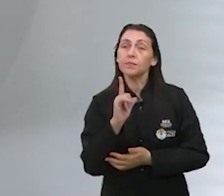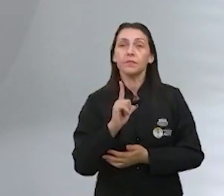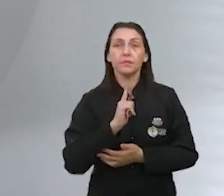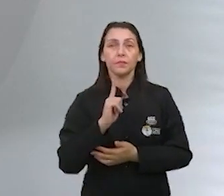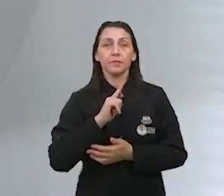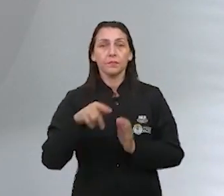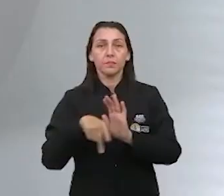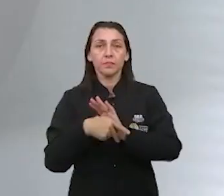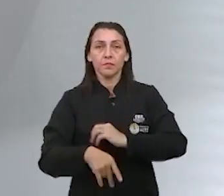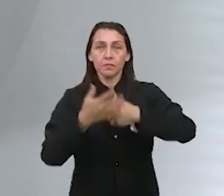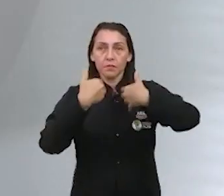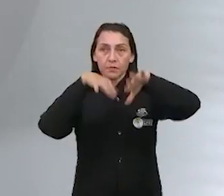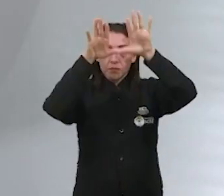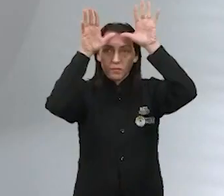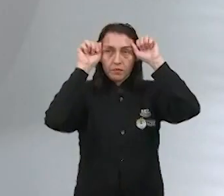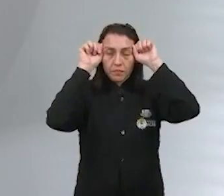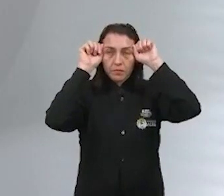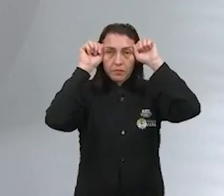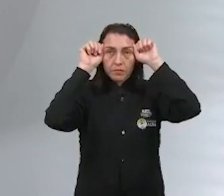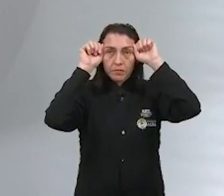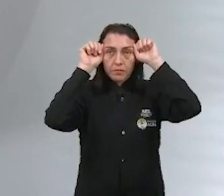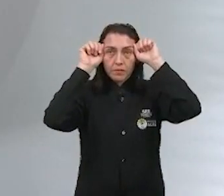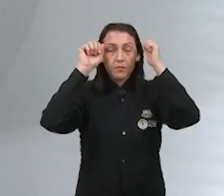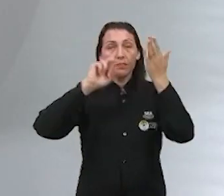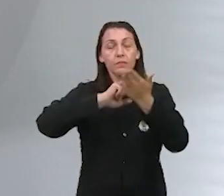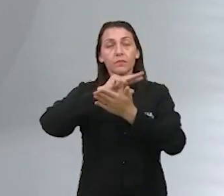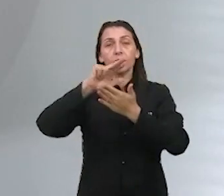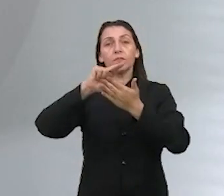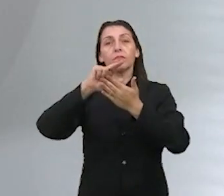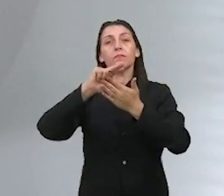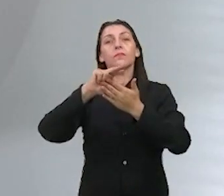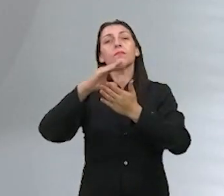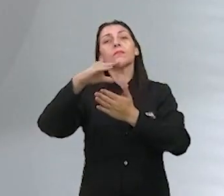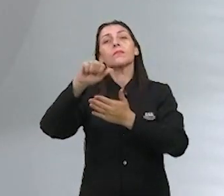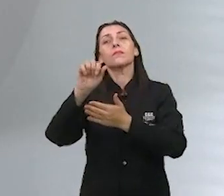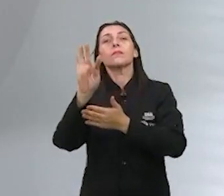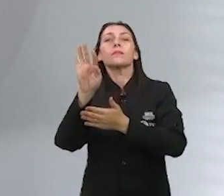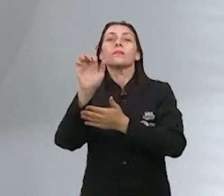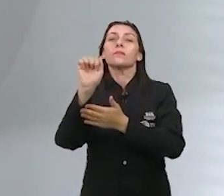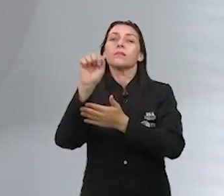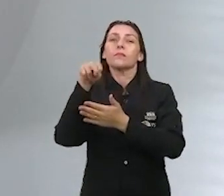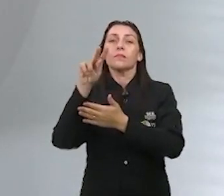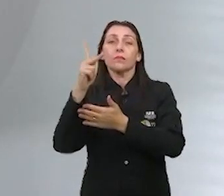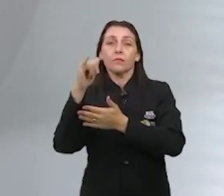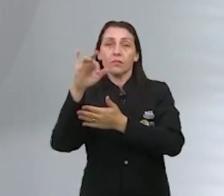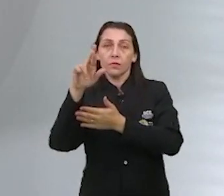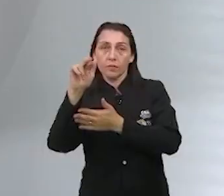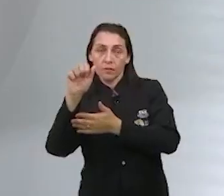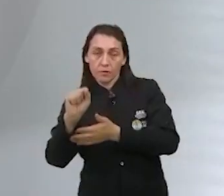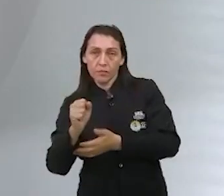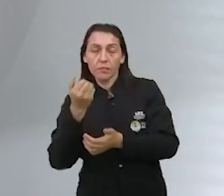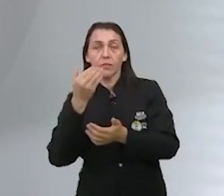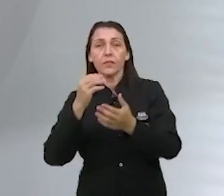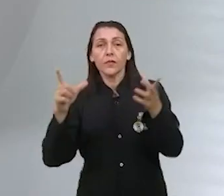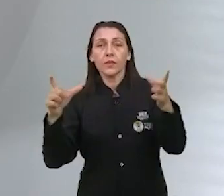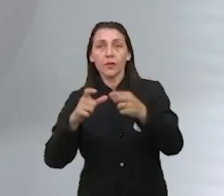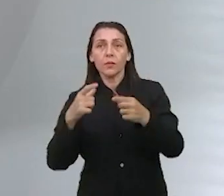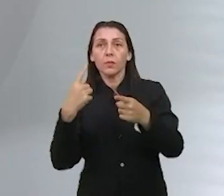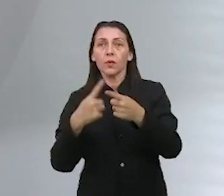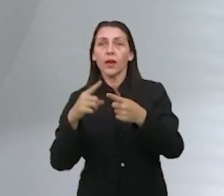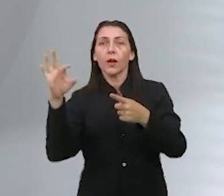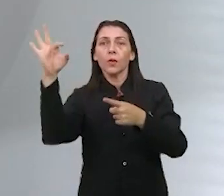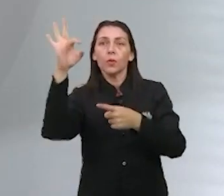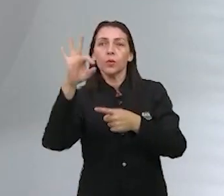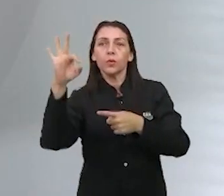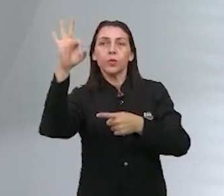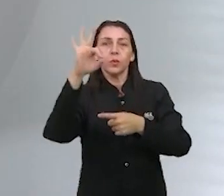aqui no Acre, na região amazônica, que várias castanheiras diminuíram muito a produção de castanha, porque não tem mais o besouro que